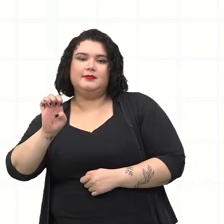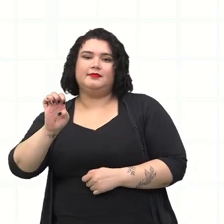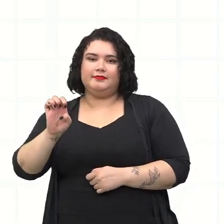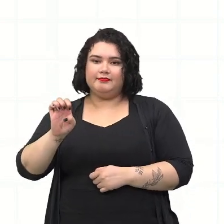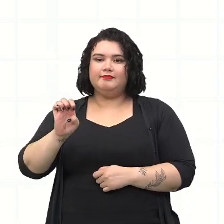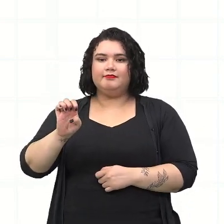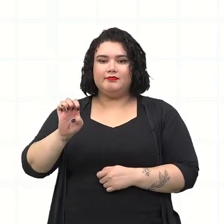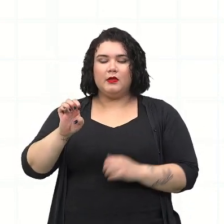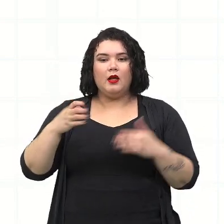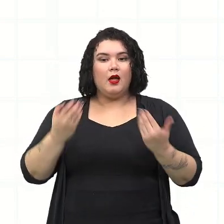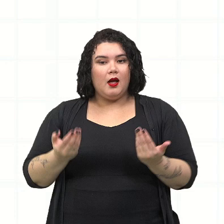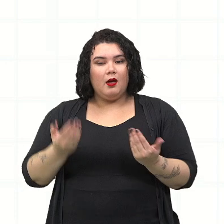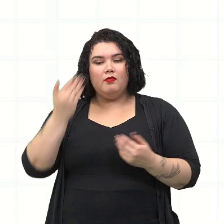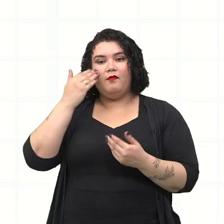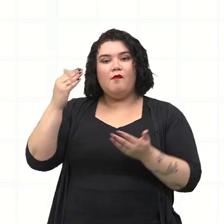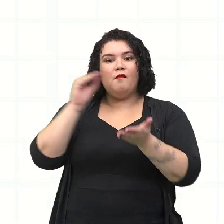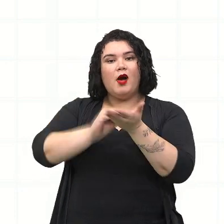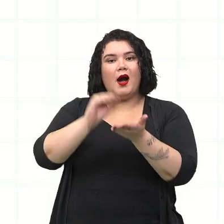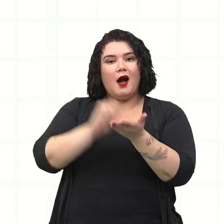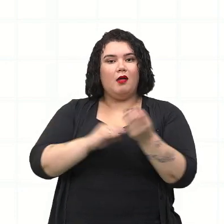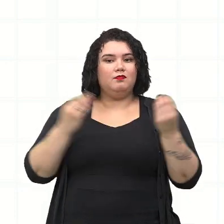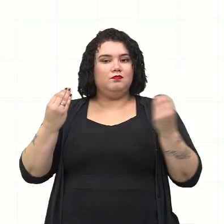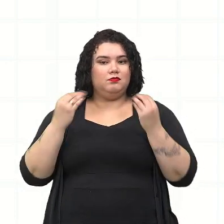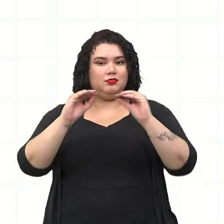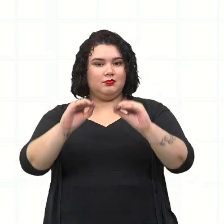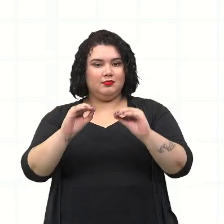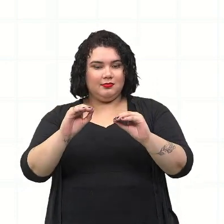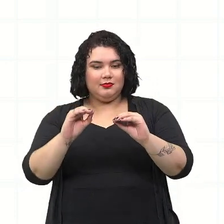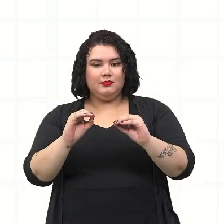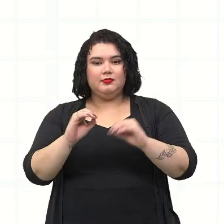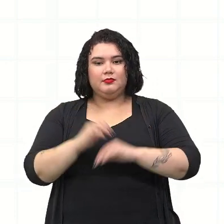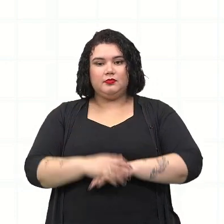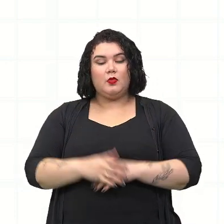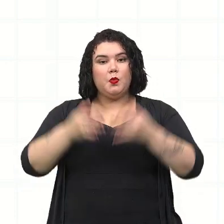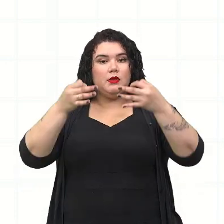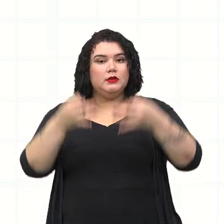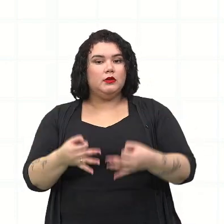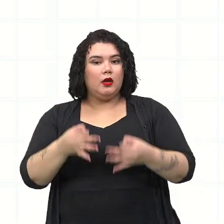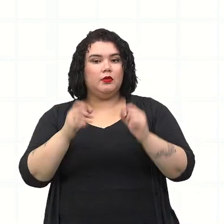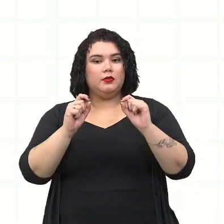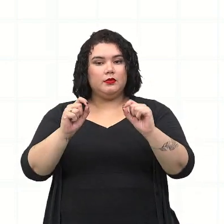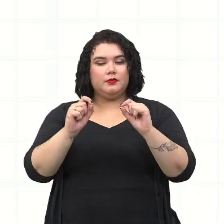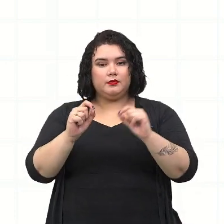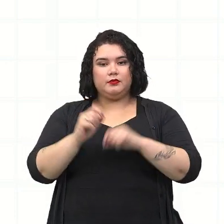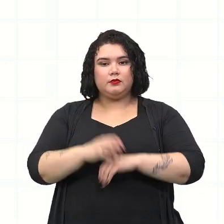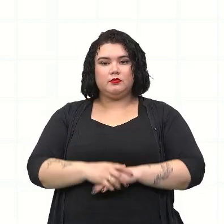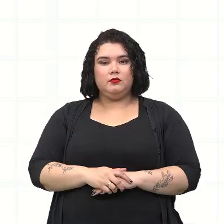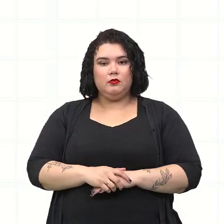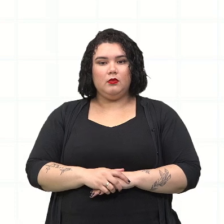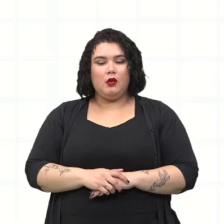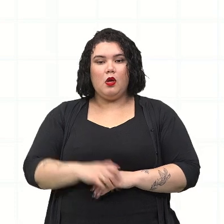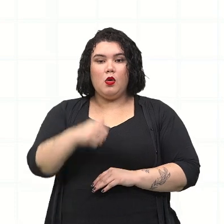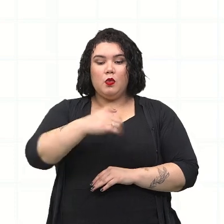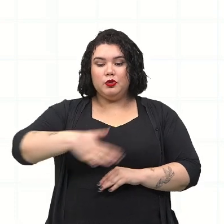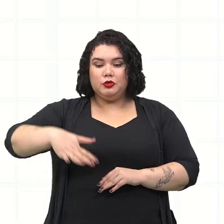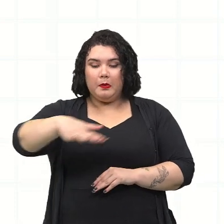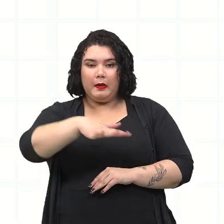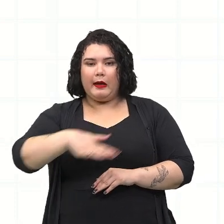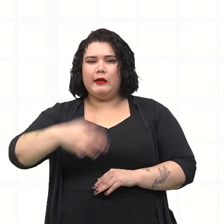de algo. Então, o correto, o adequado, seria o